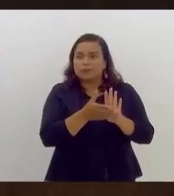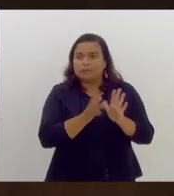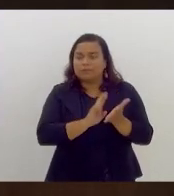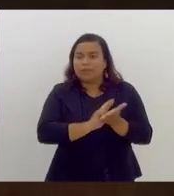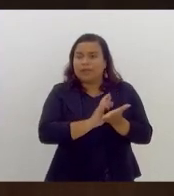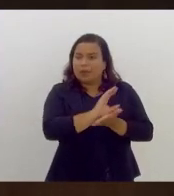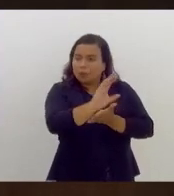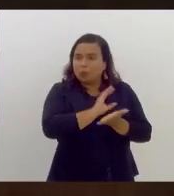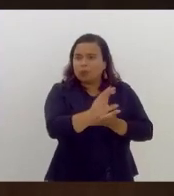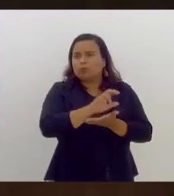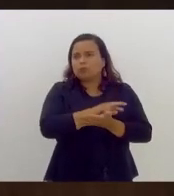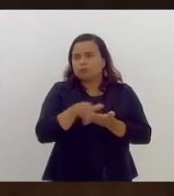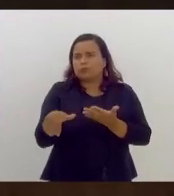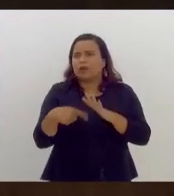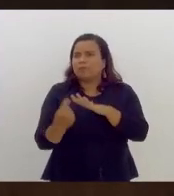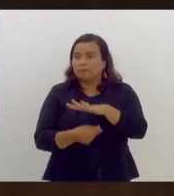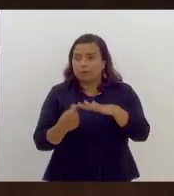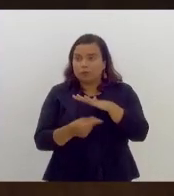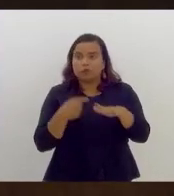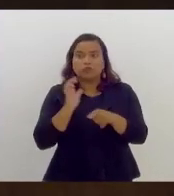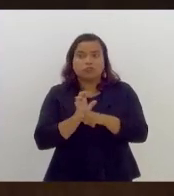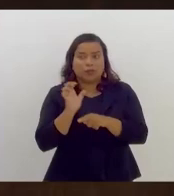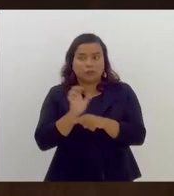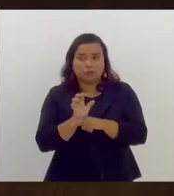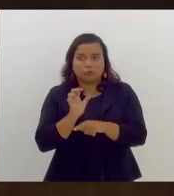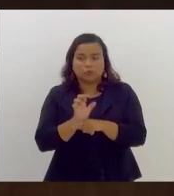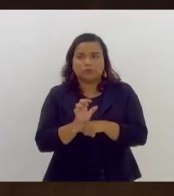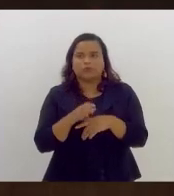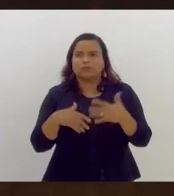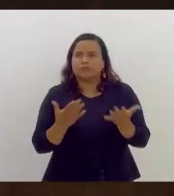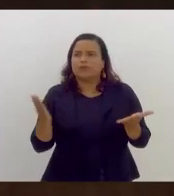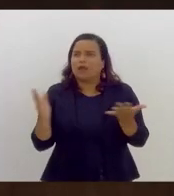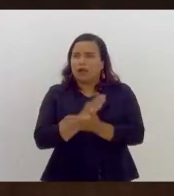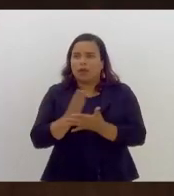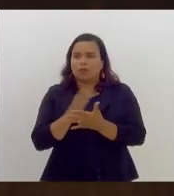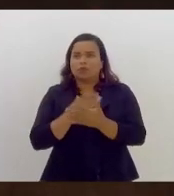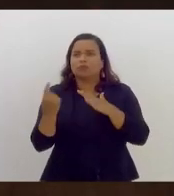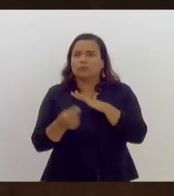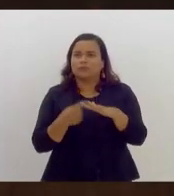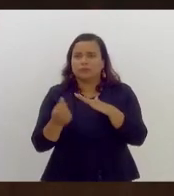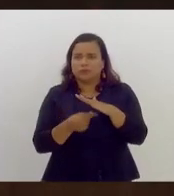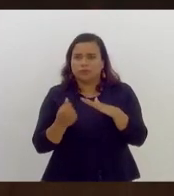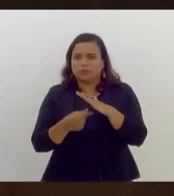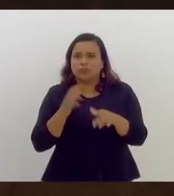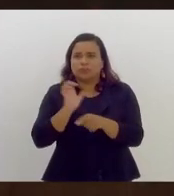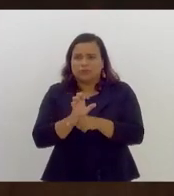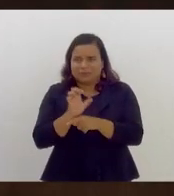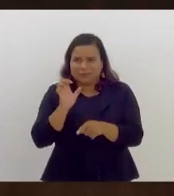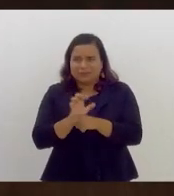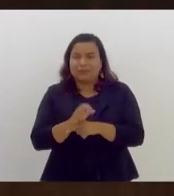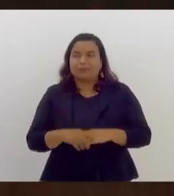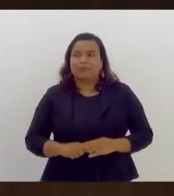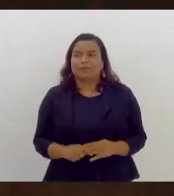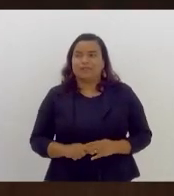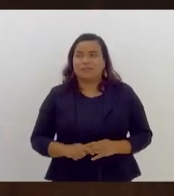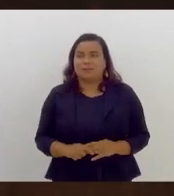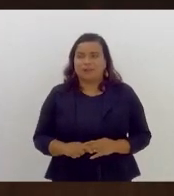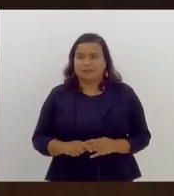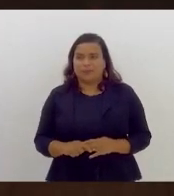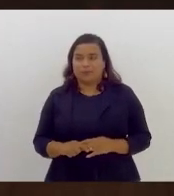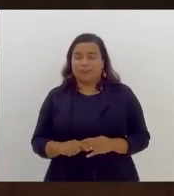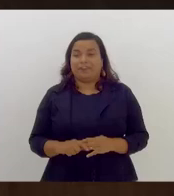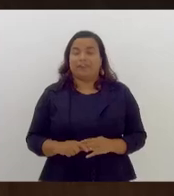recursos presentemente de fundos estaduais. E tem alguns fundos estaduais que têm destinação